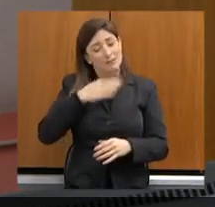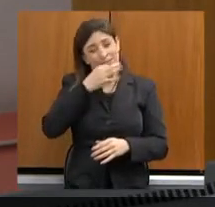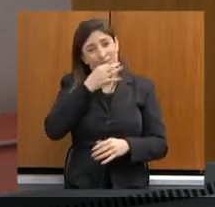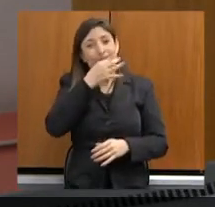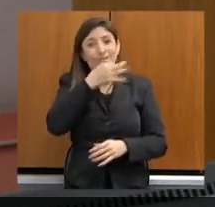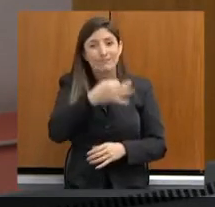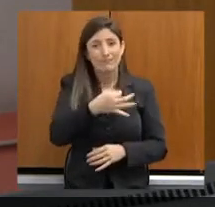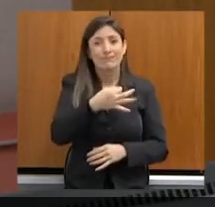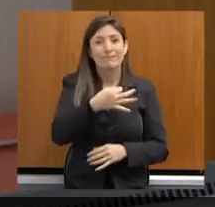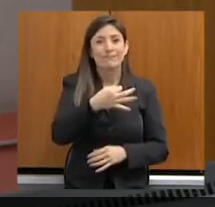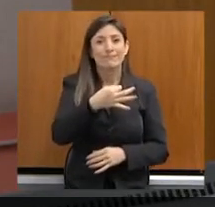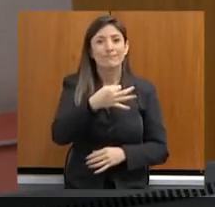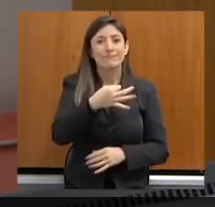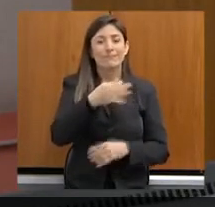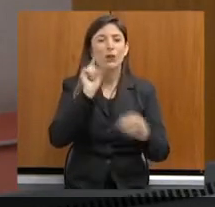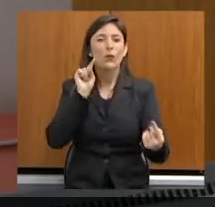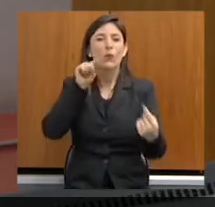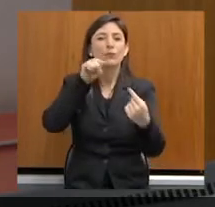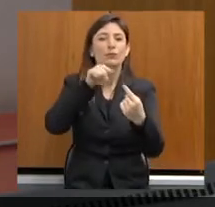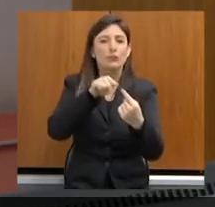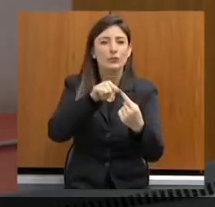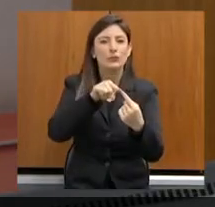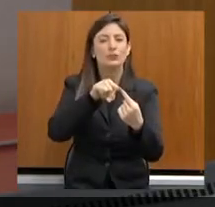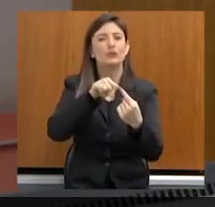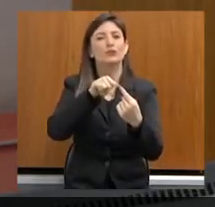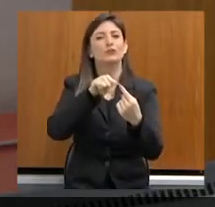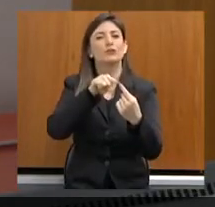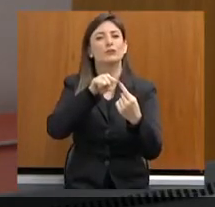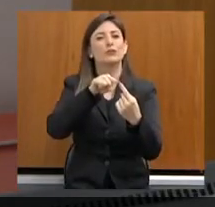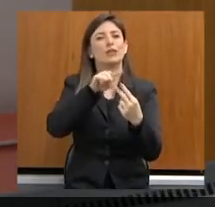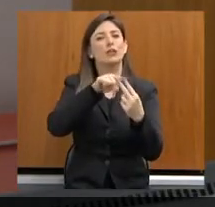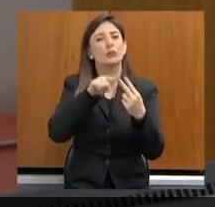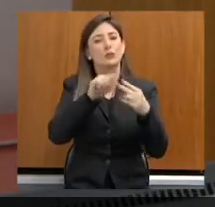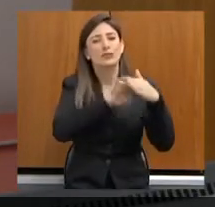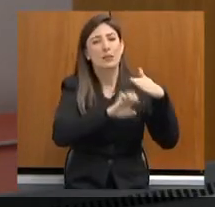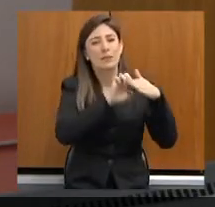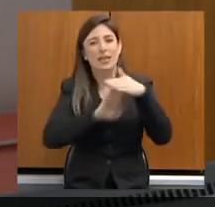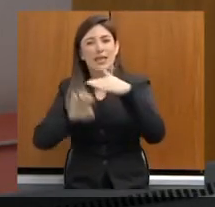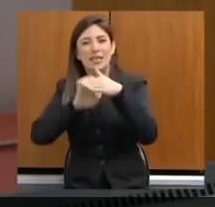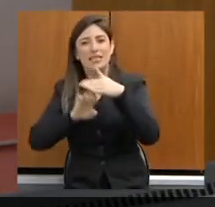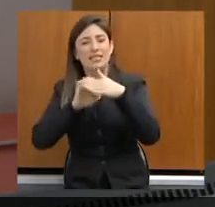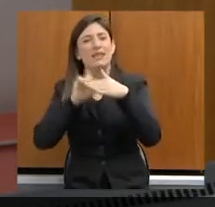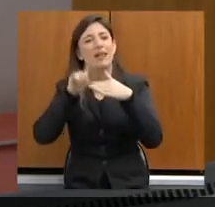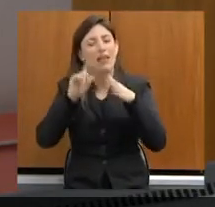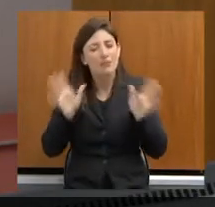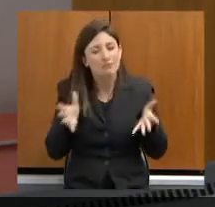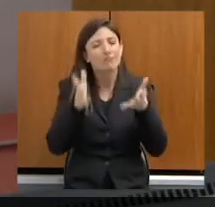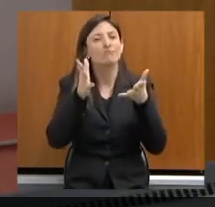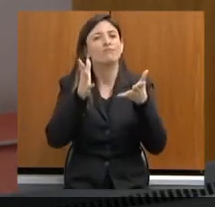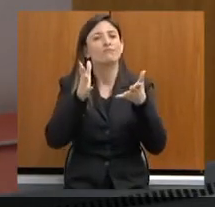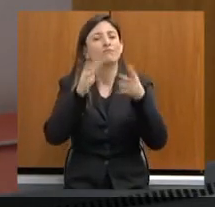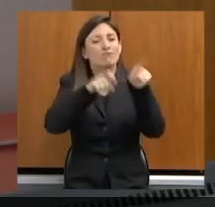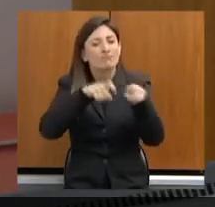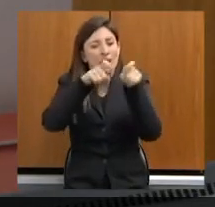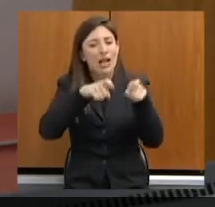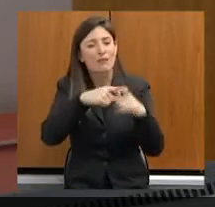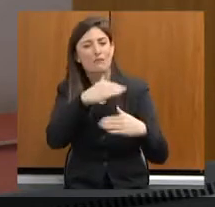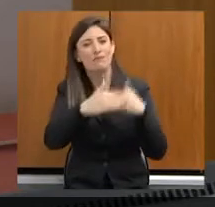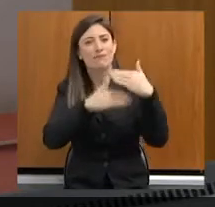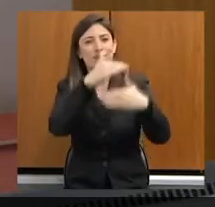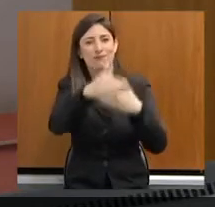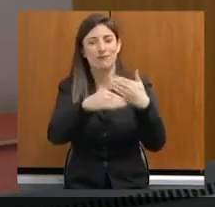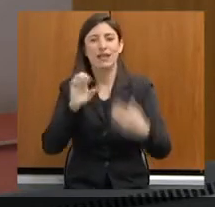a objetivo das duas empresas é de levar o desse movimento ao campo objetivo da